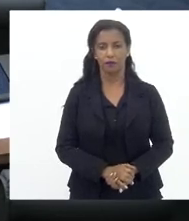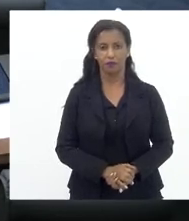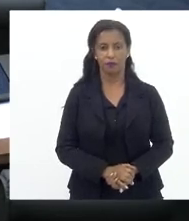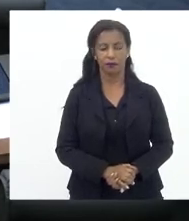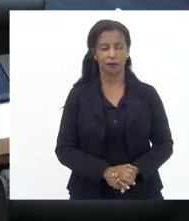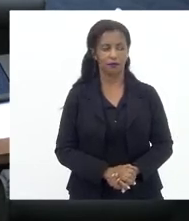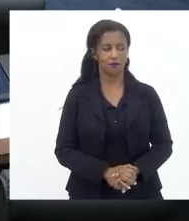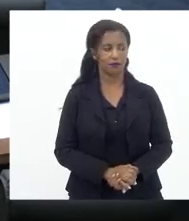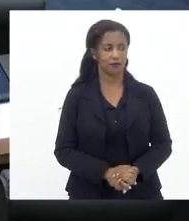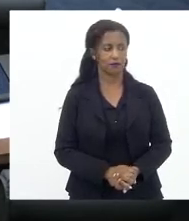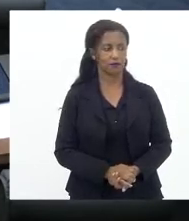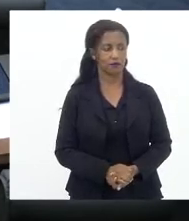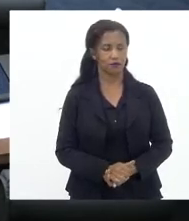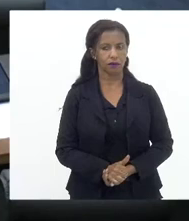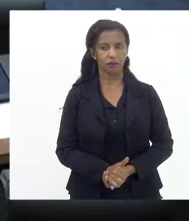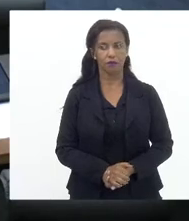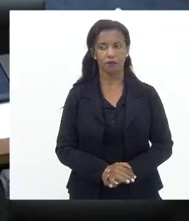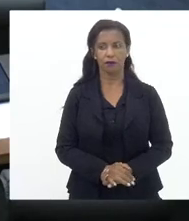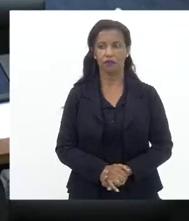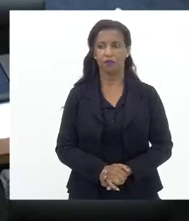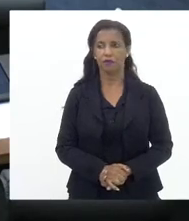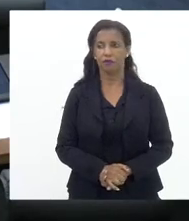E aí